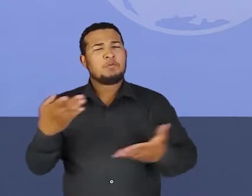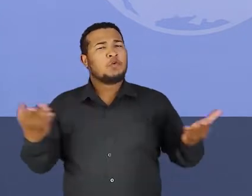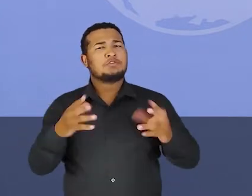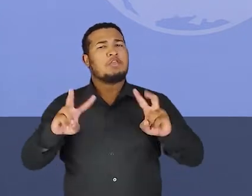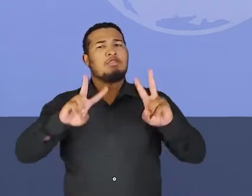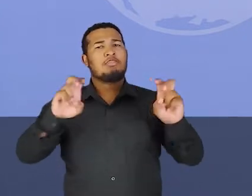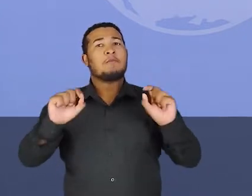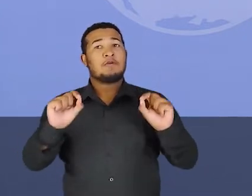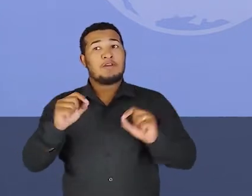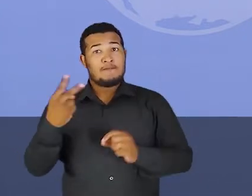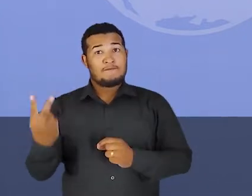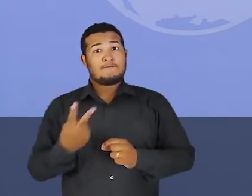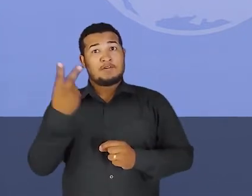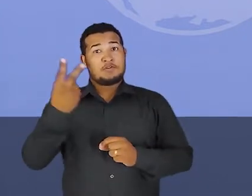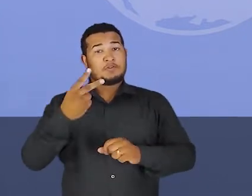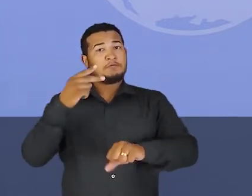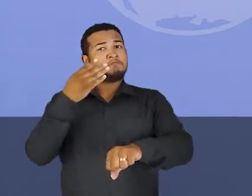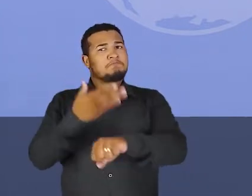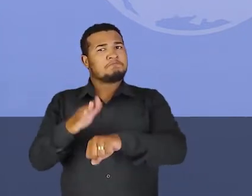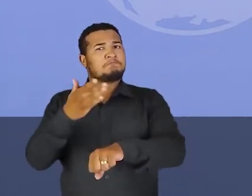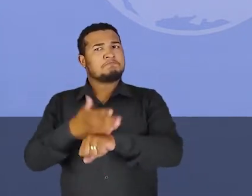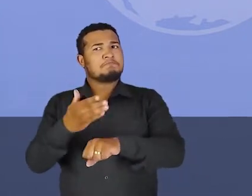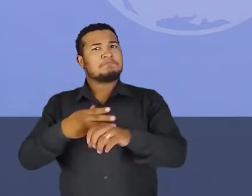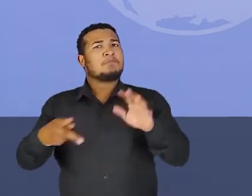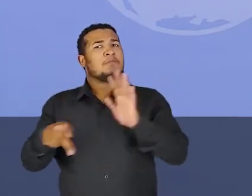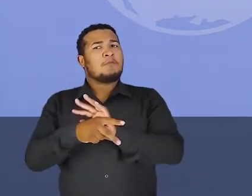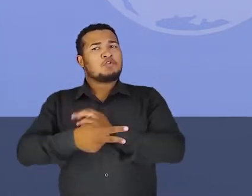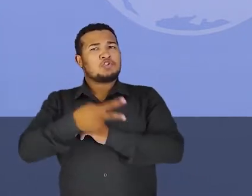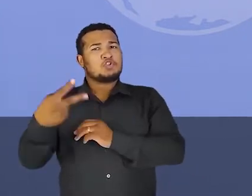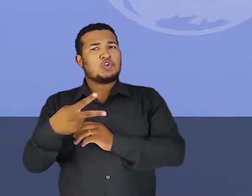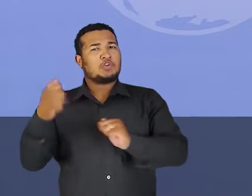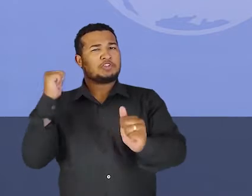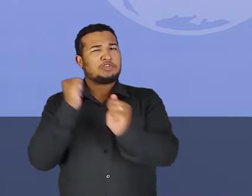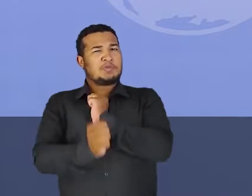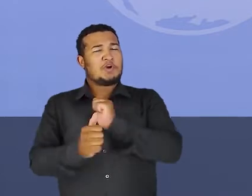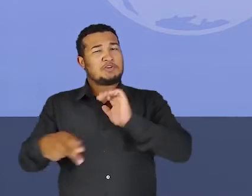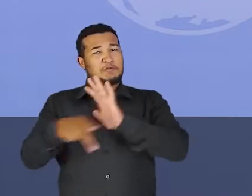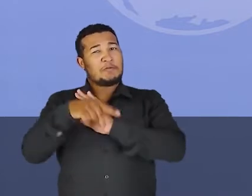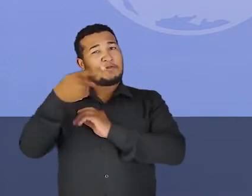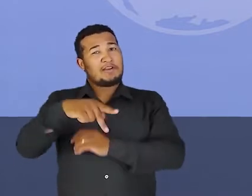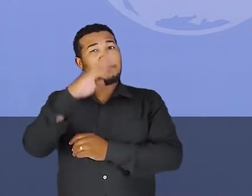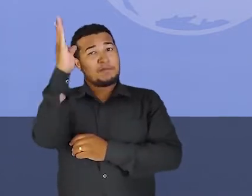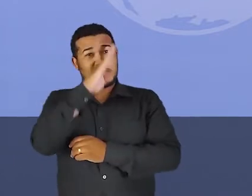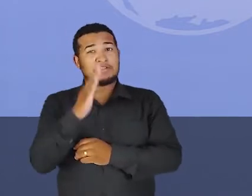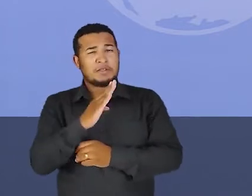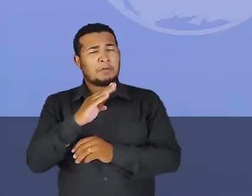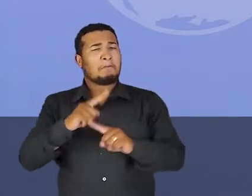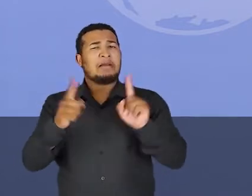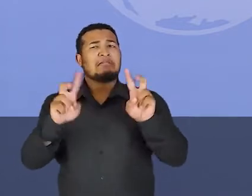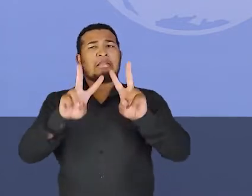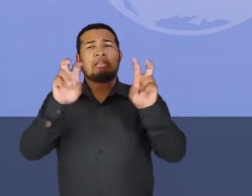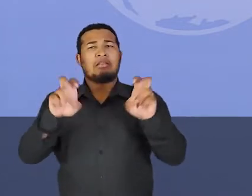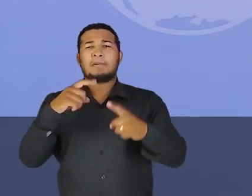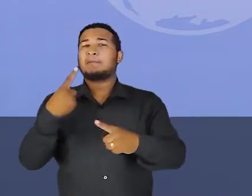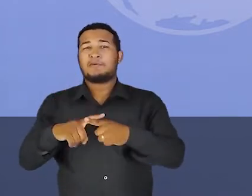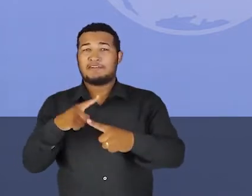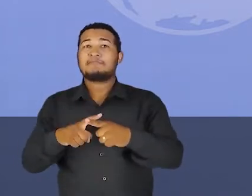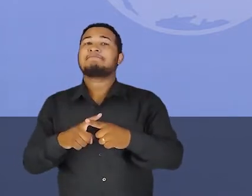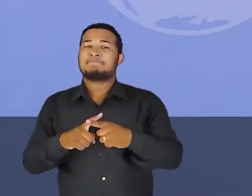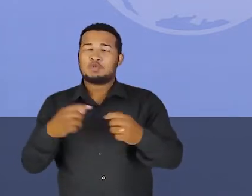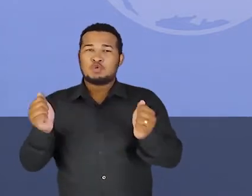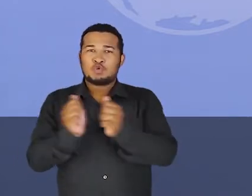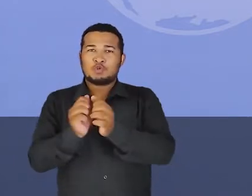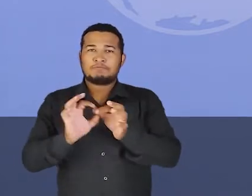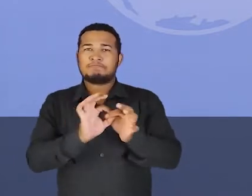é Valorizando a Prata da Casa. Mais para frente você vai compreender por que desse tema, para que nós